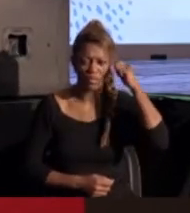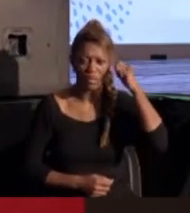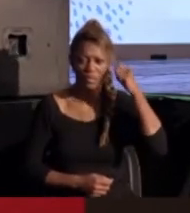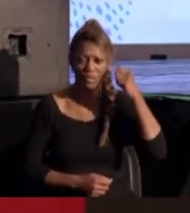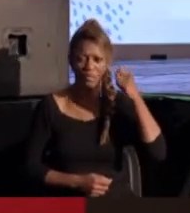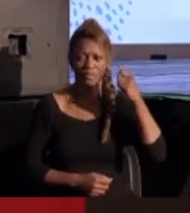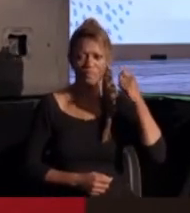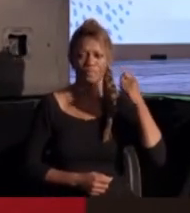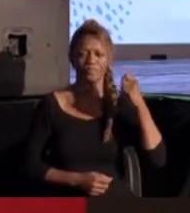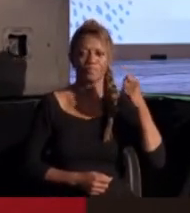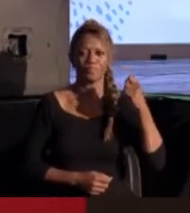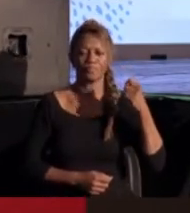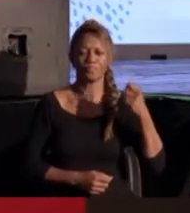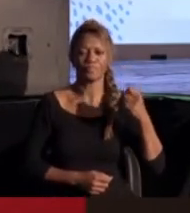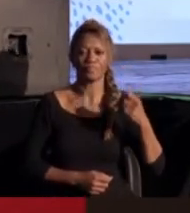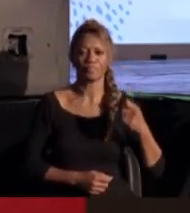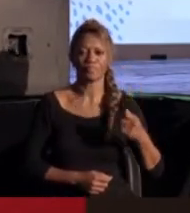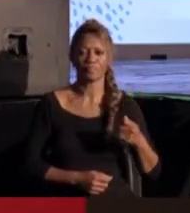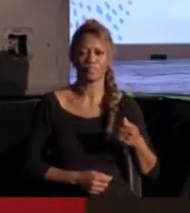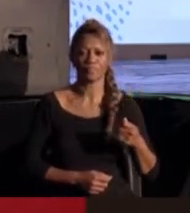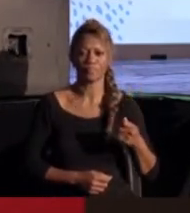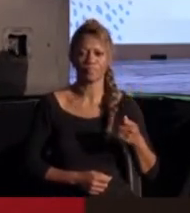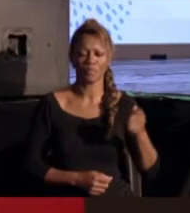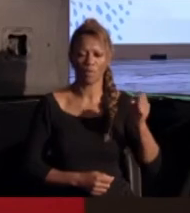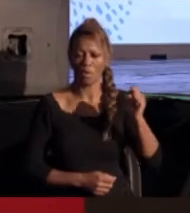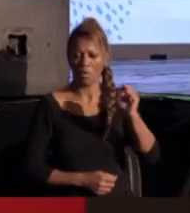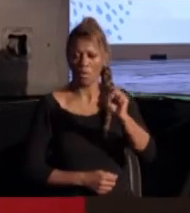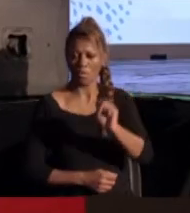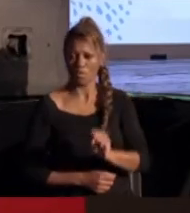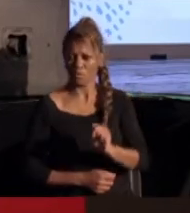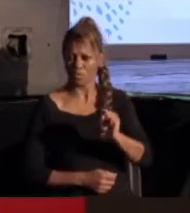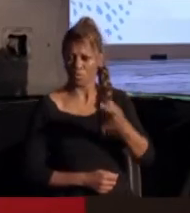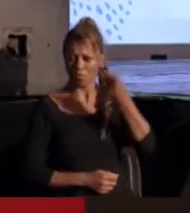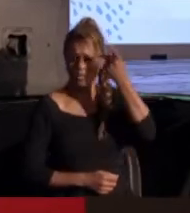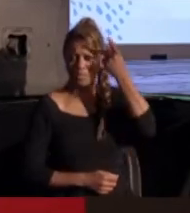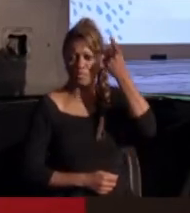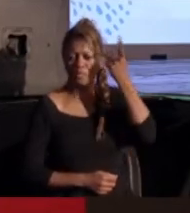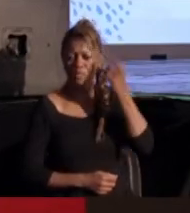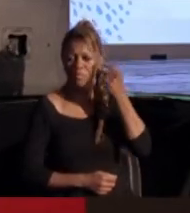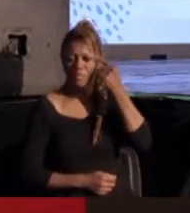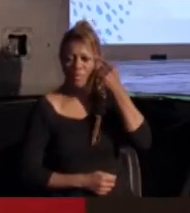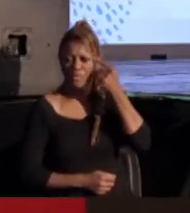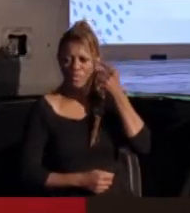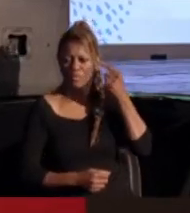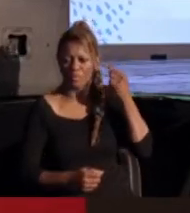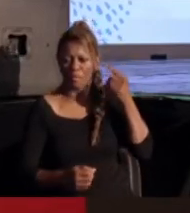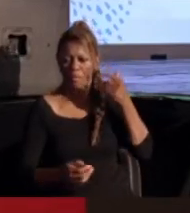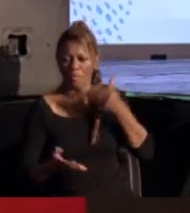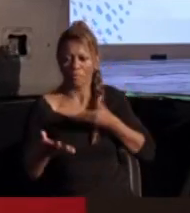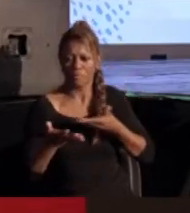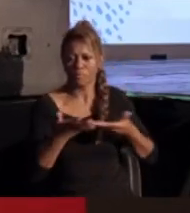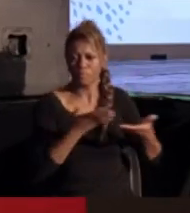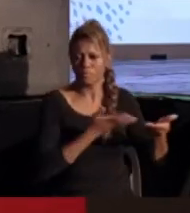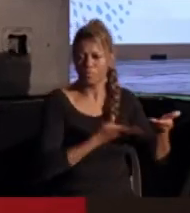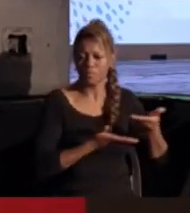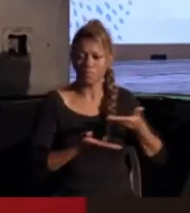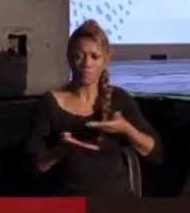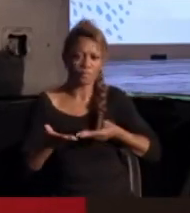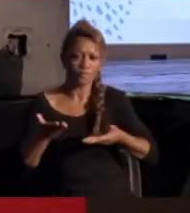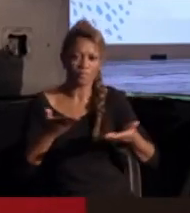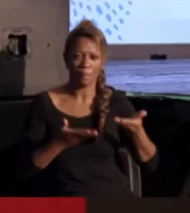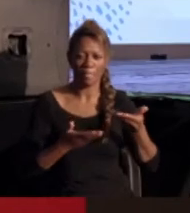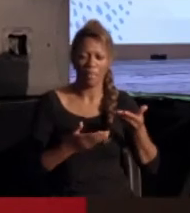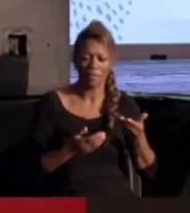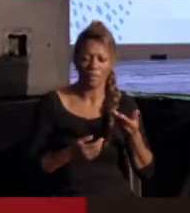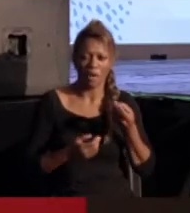urbana da região sul de São Paulo. E eu fiquei pensando como é que essas relações poderiam ser abordadas, como é